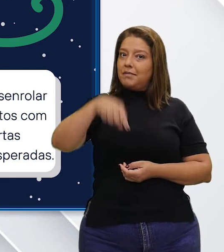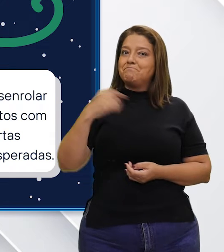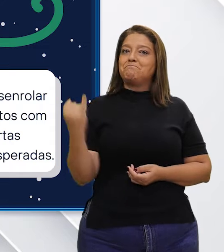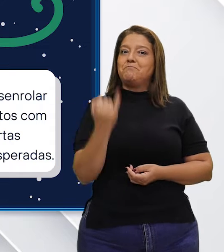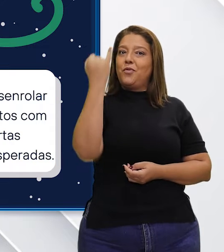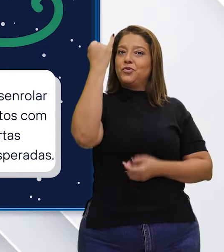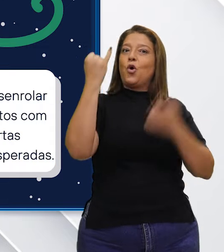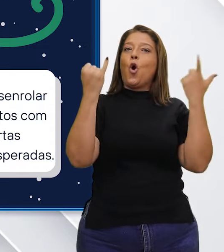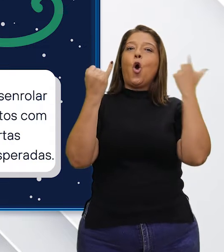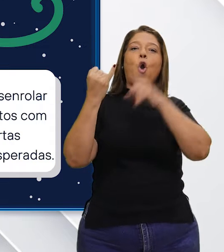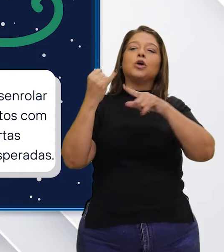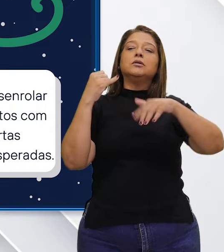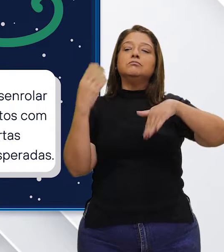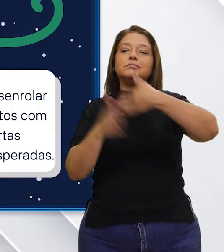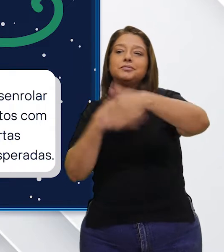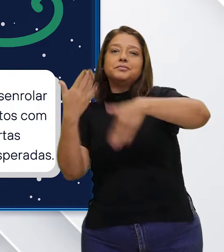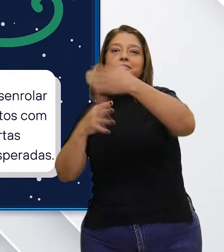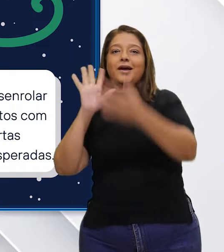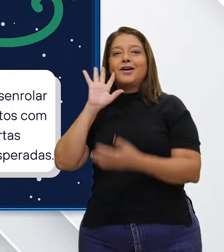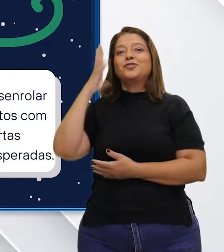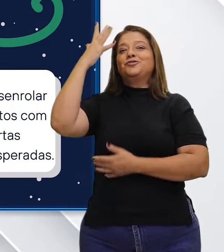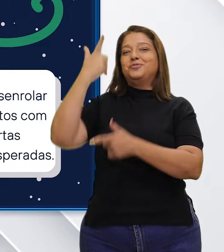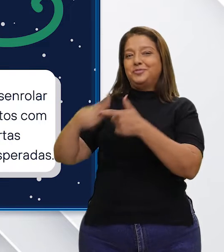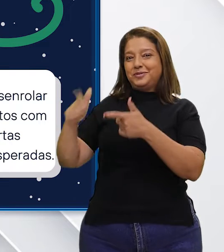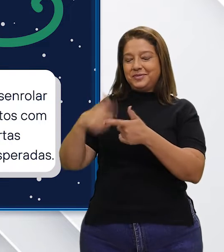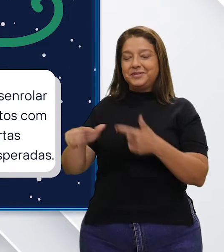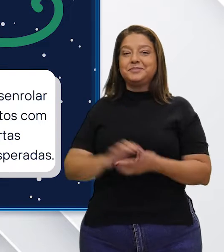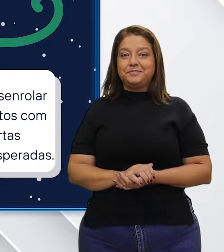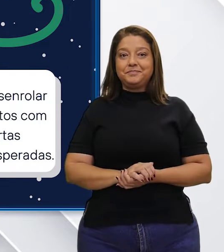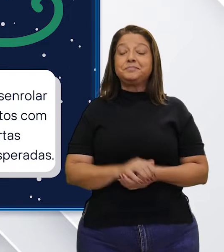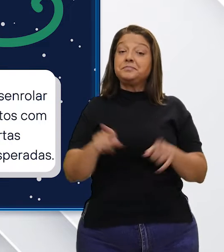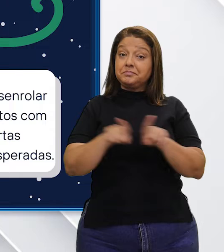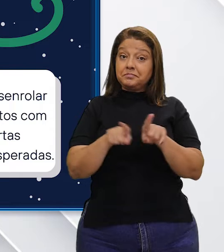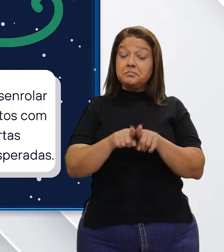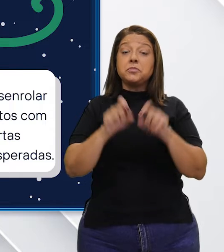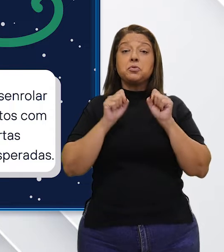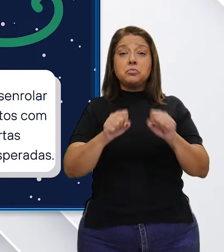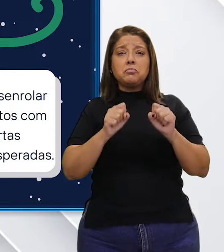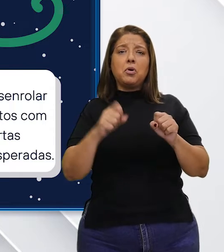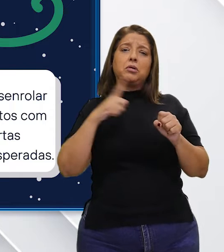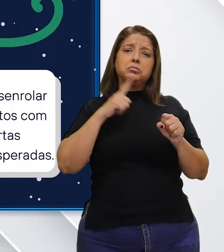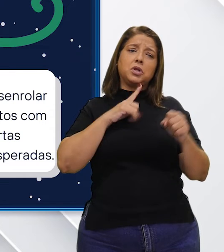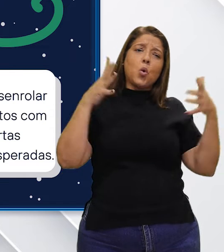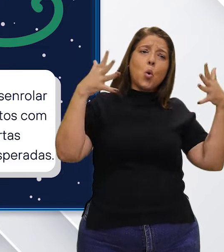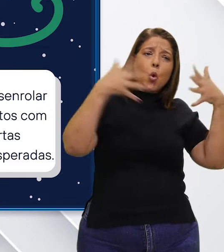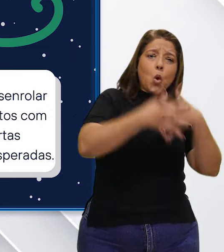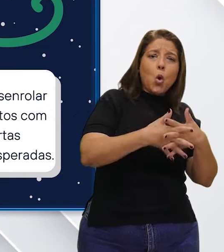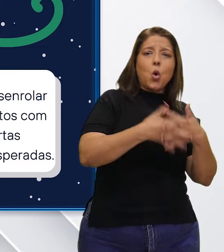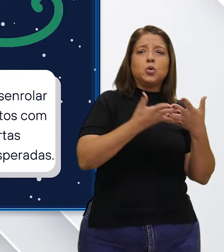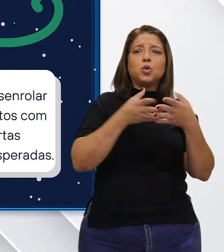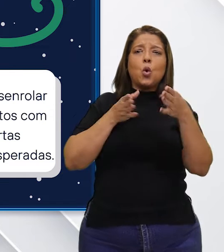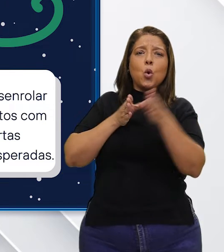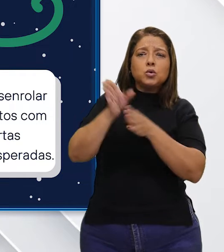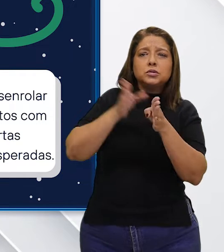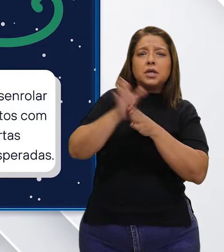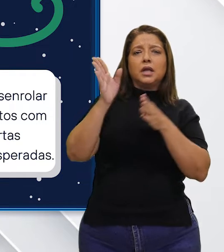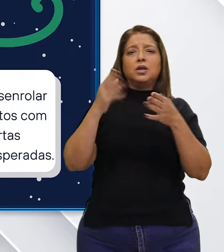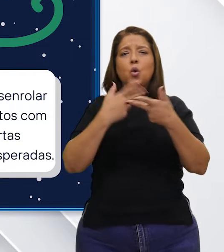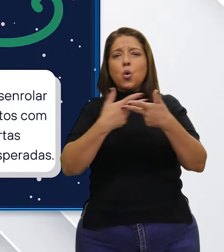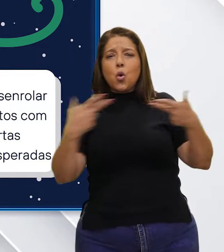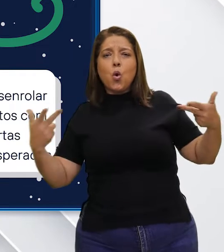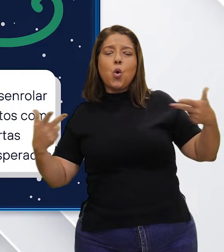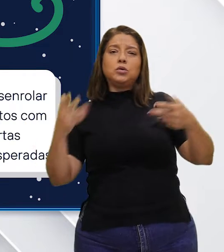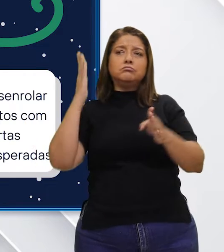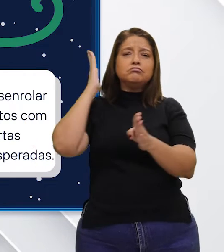momento é crucial para o desenrolar da trama e pode envolver confrontos com